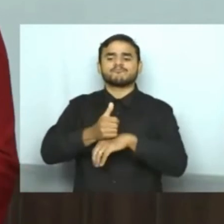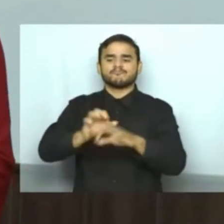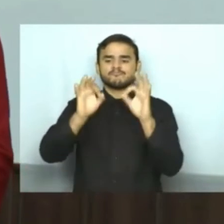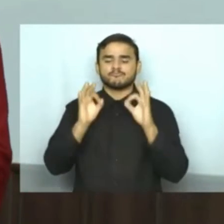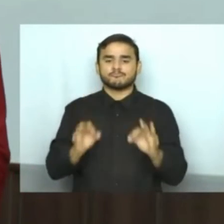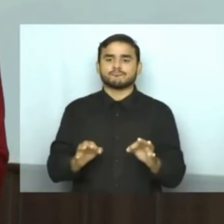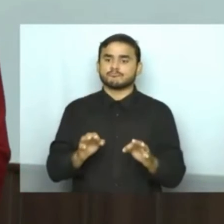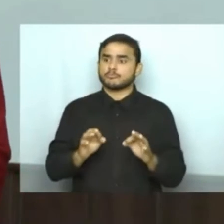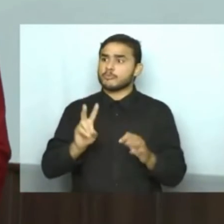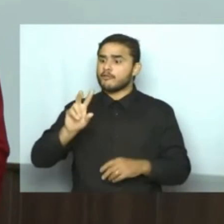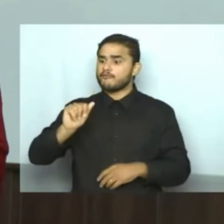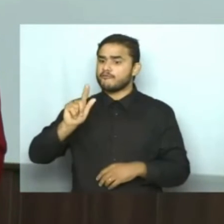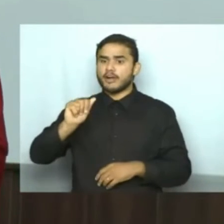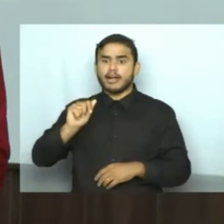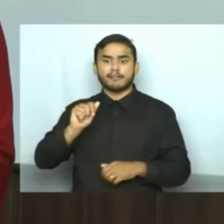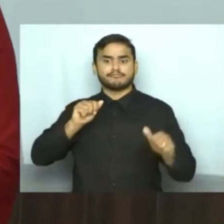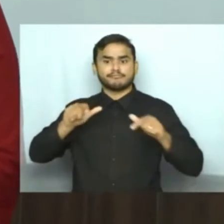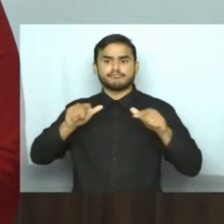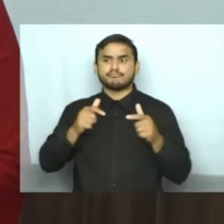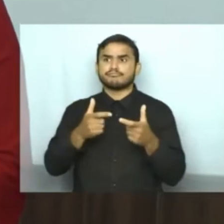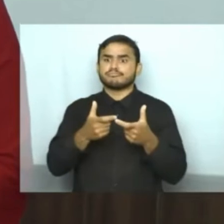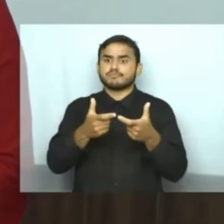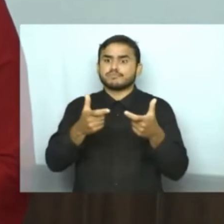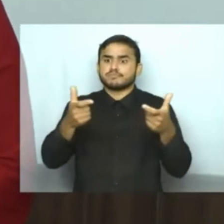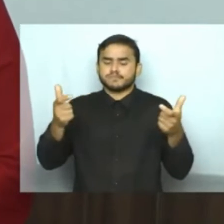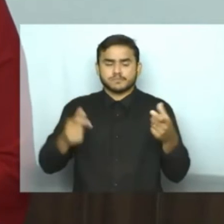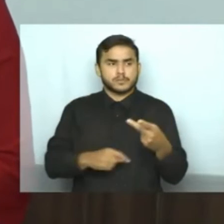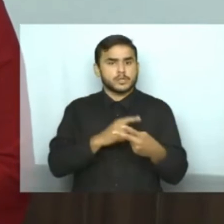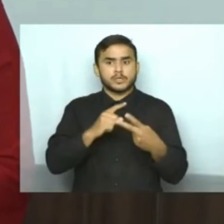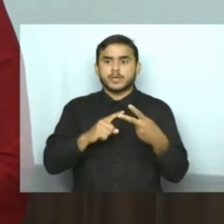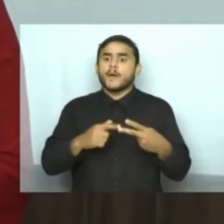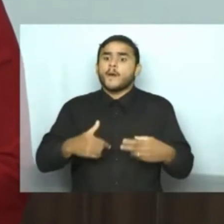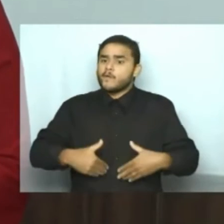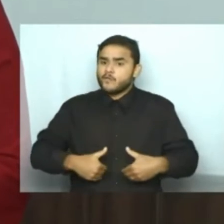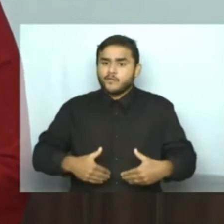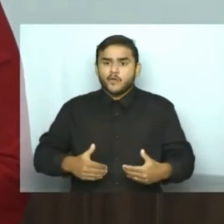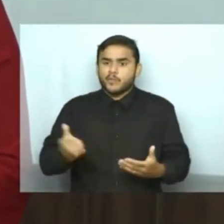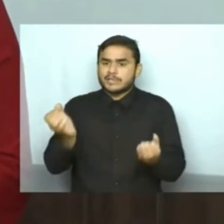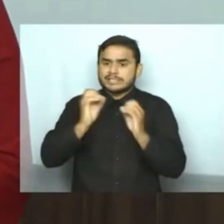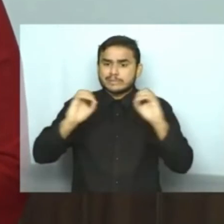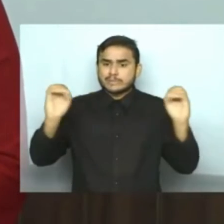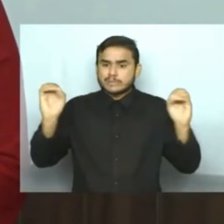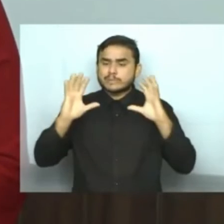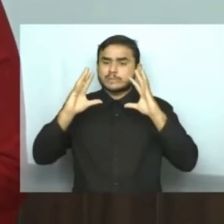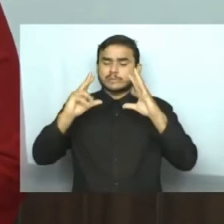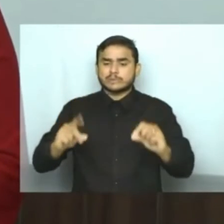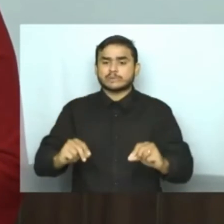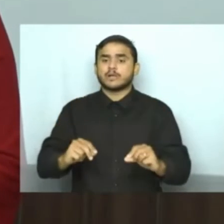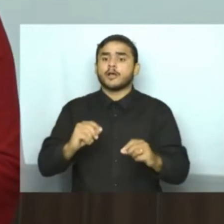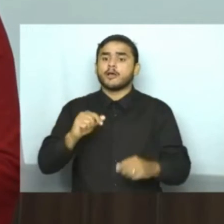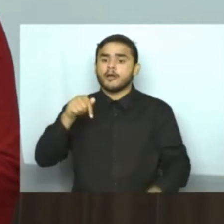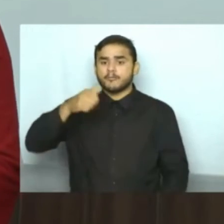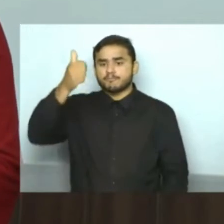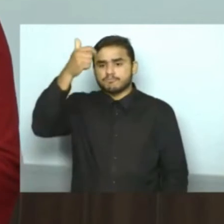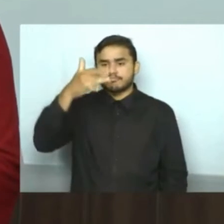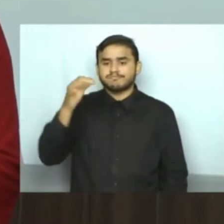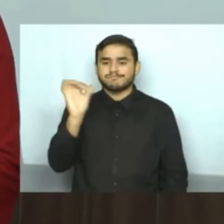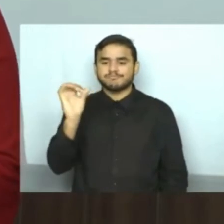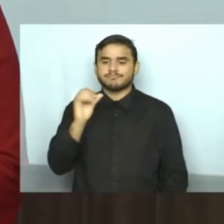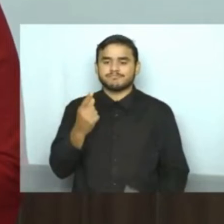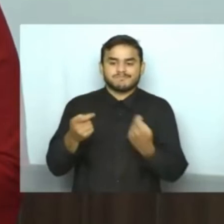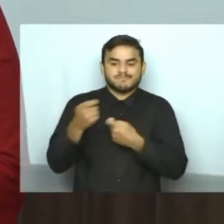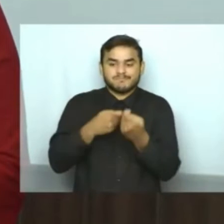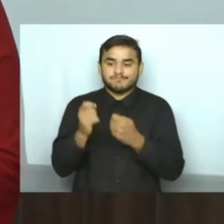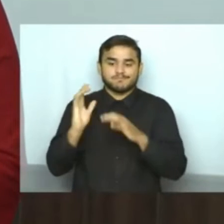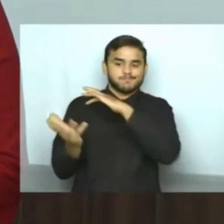emprego, que tirou o Brasil do mapa da fome, que fez de nós a sexta economia do mundo. O nome dele é Luiz Inácio